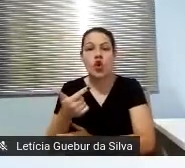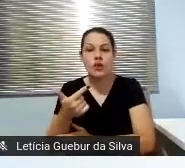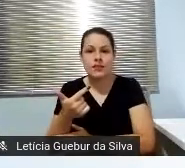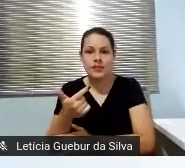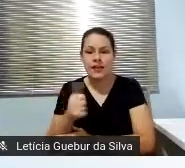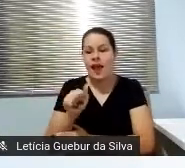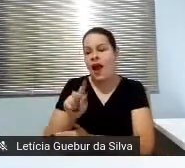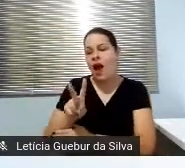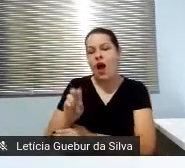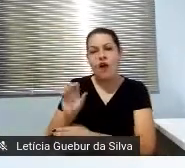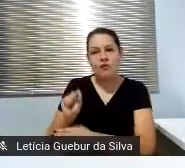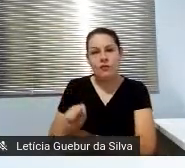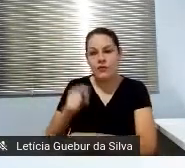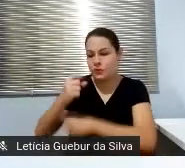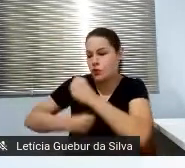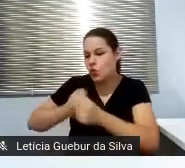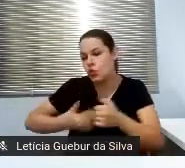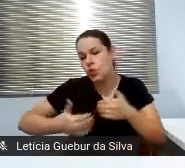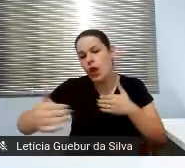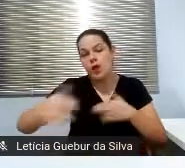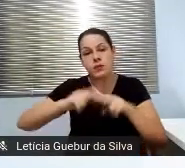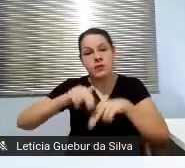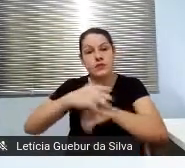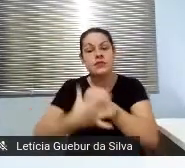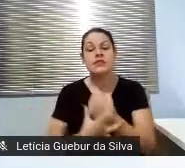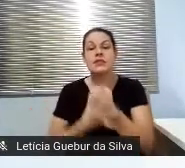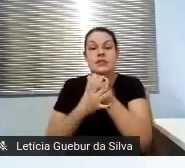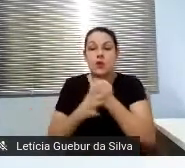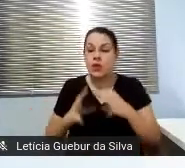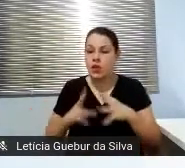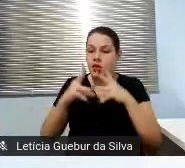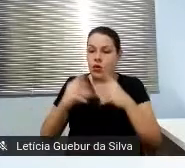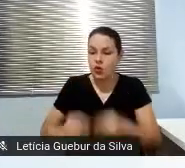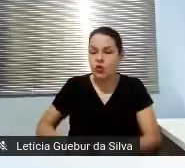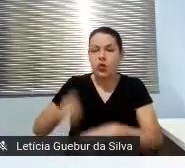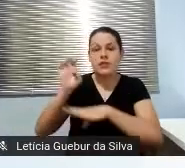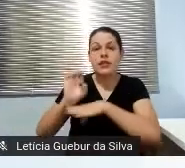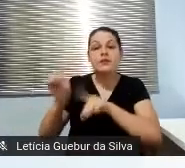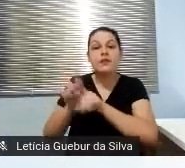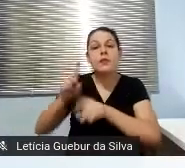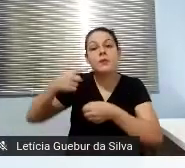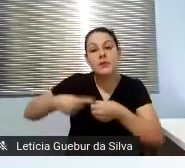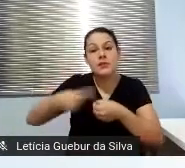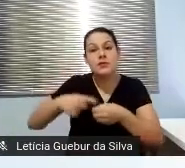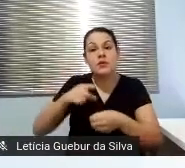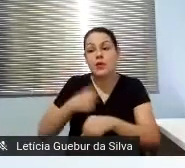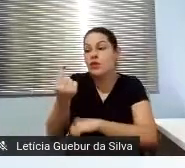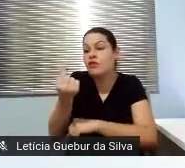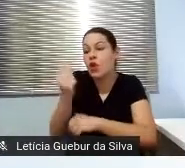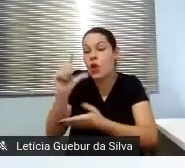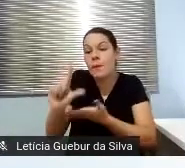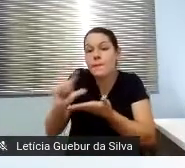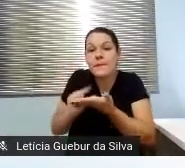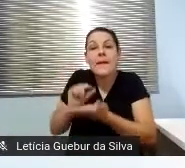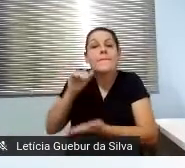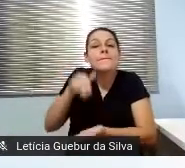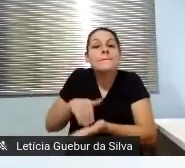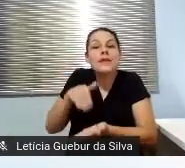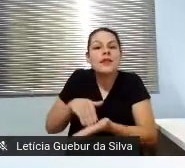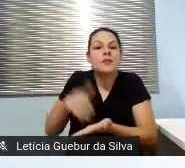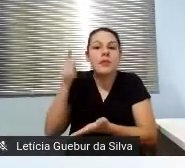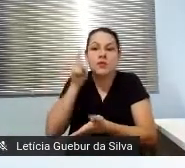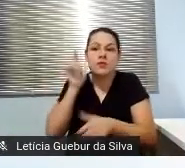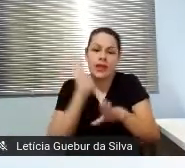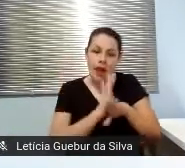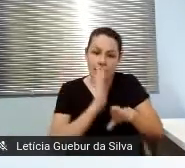pelo menos isso segura e garante que os estados e municípios tenham recursos mínimos para garantir o funcionamento do Estado